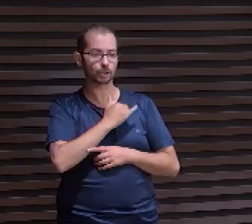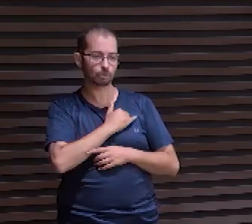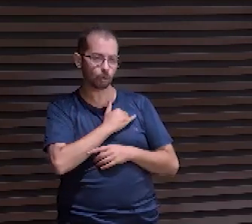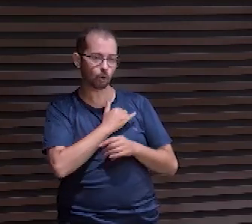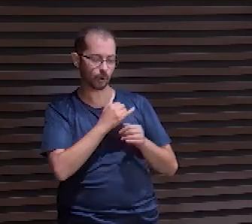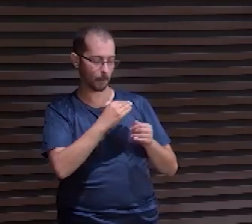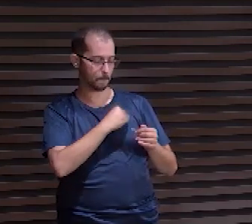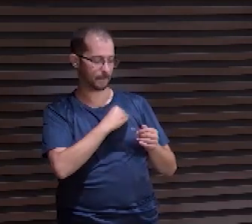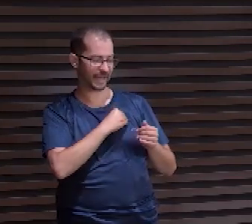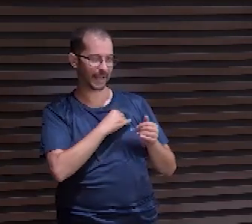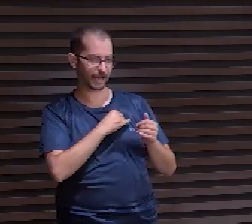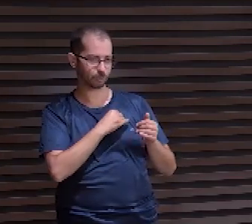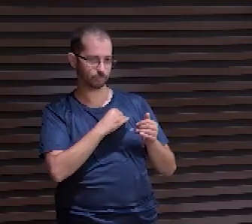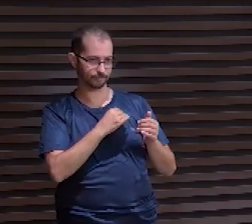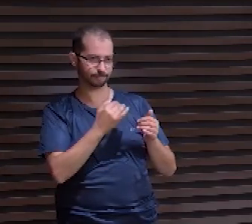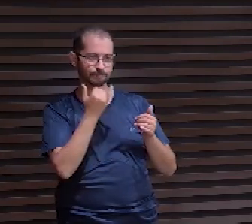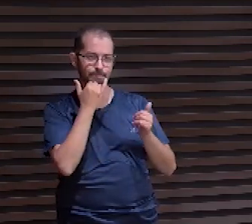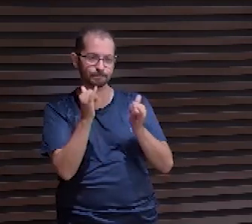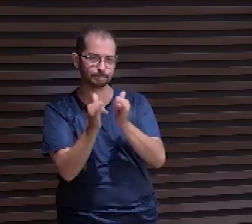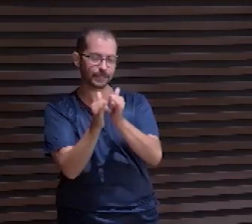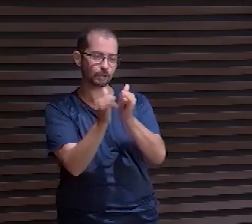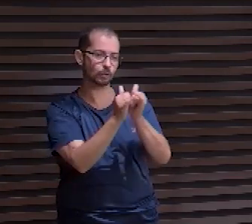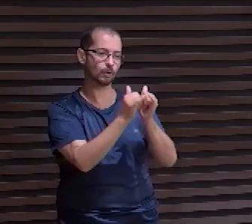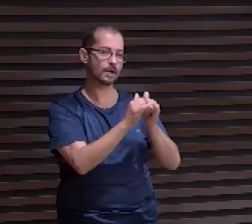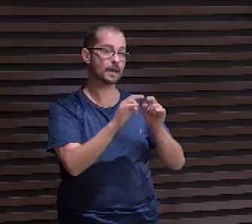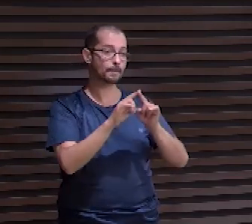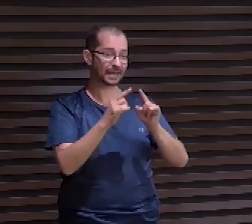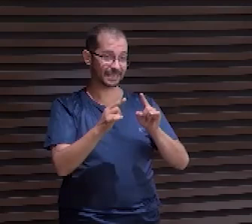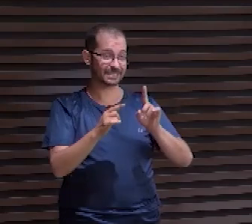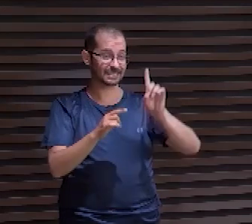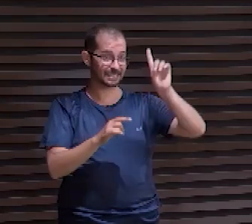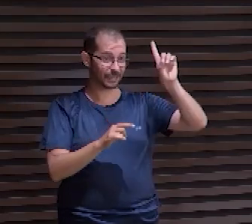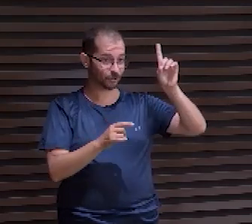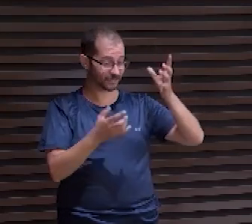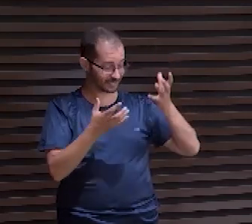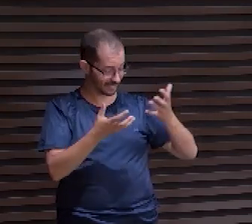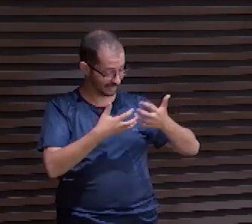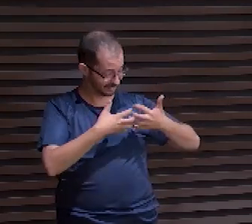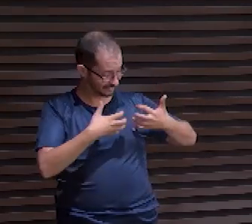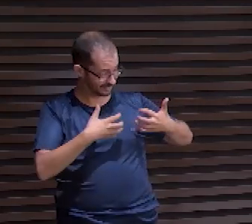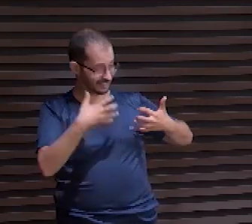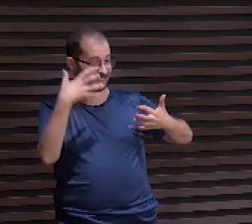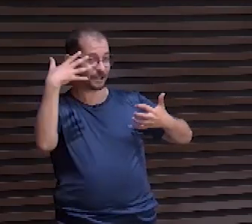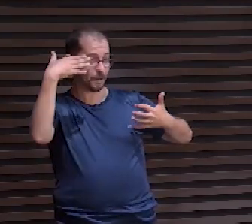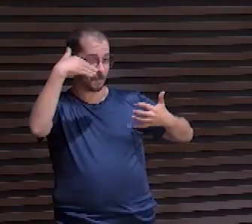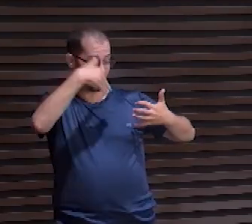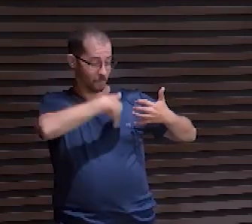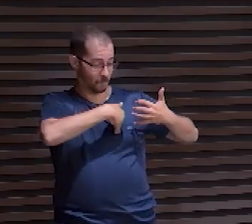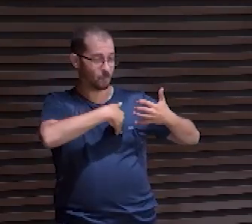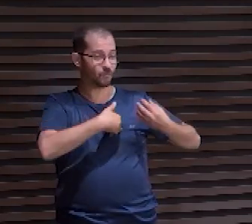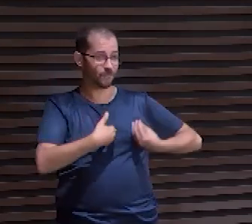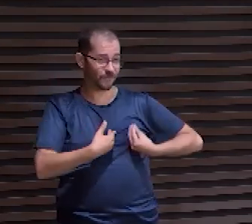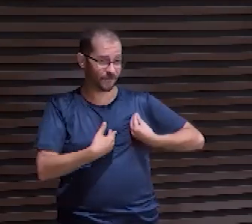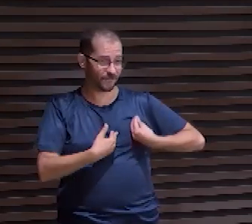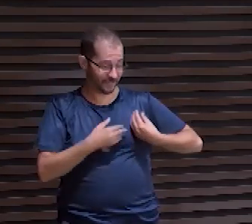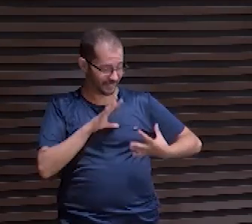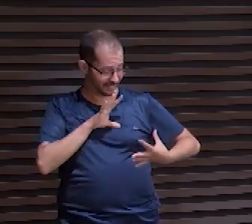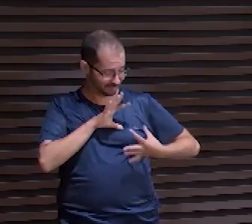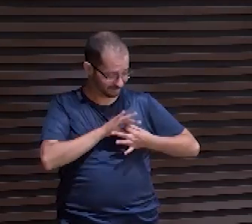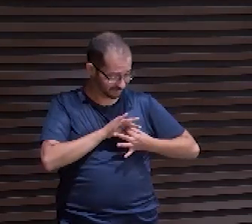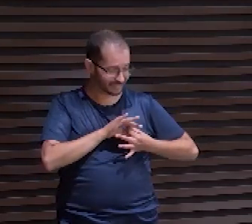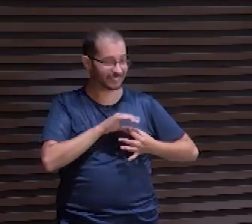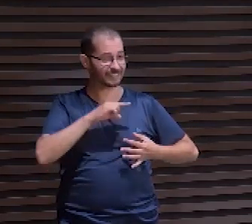pecados, mas deseja ter morada e união com o nosso espírito. Ele quer habitar